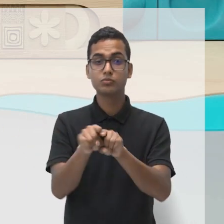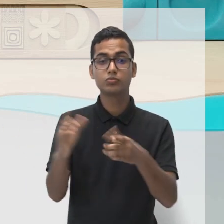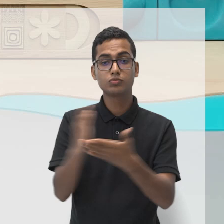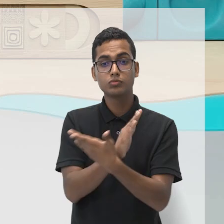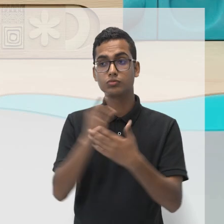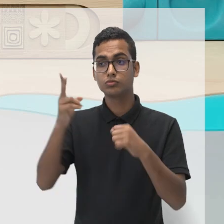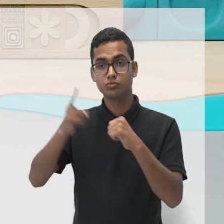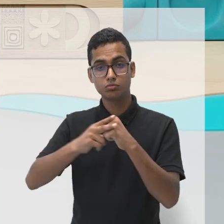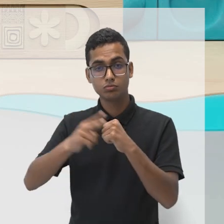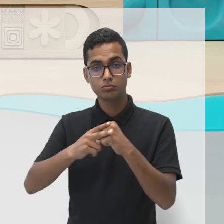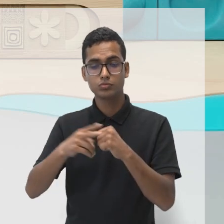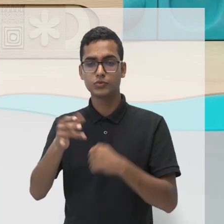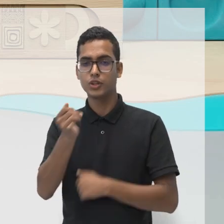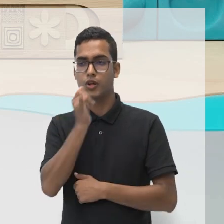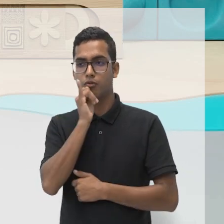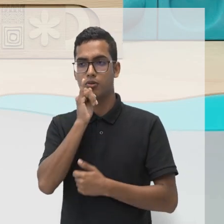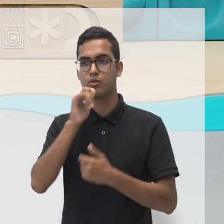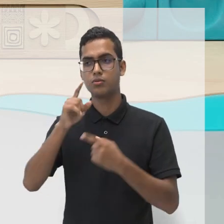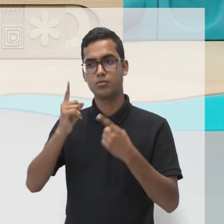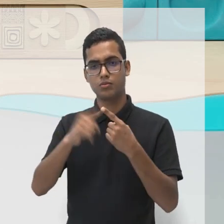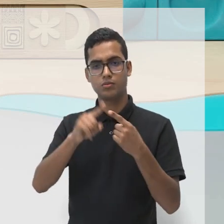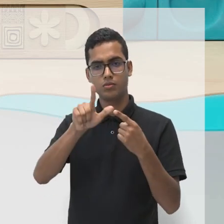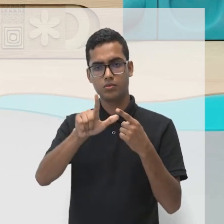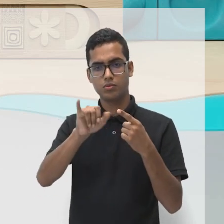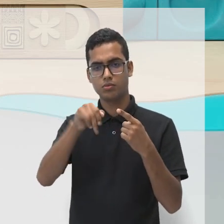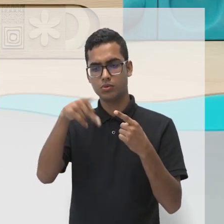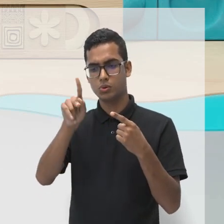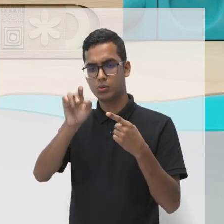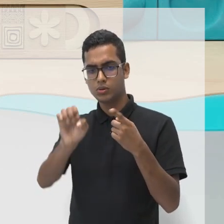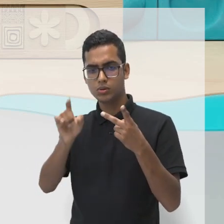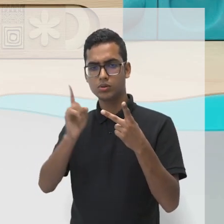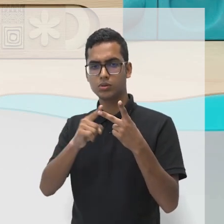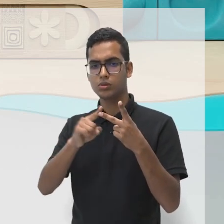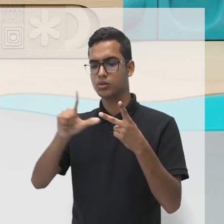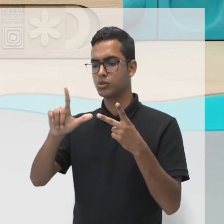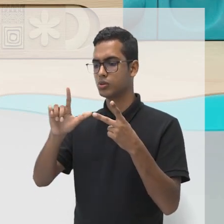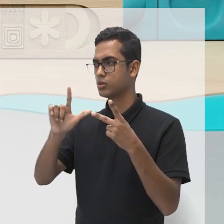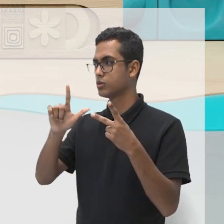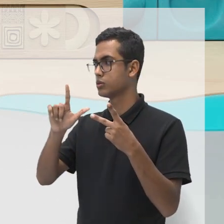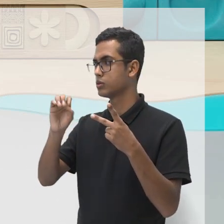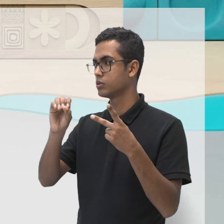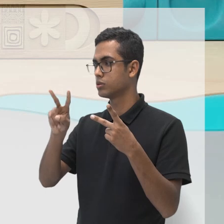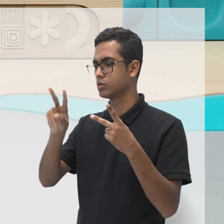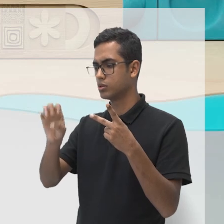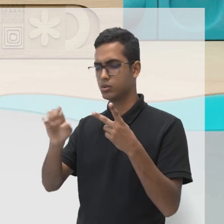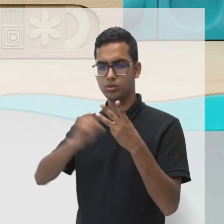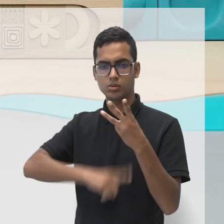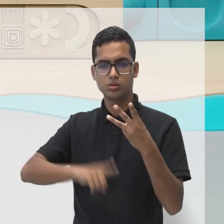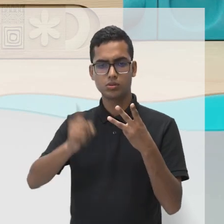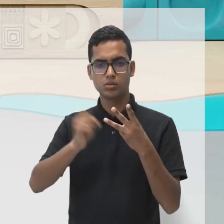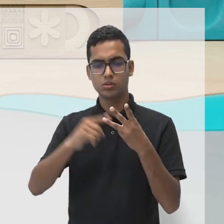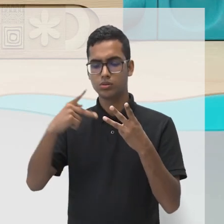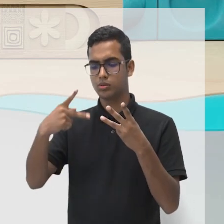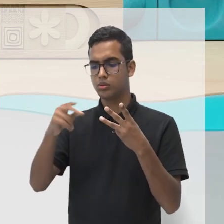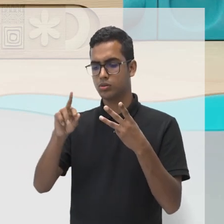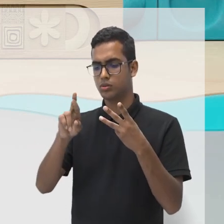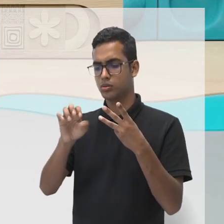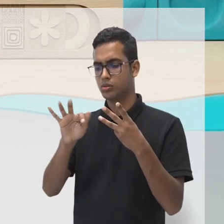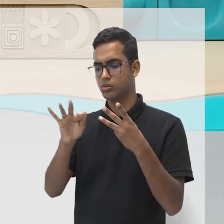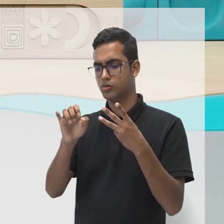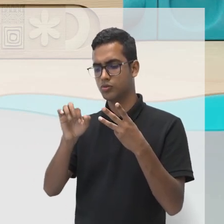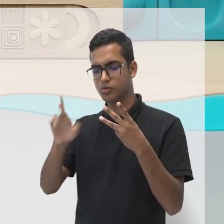tá? Então, alguns verbos como like, gostar, love, amar e